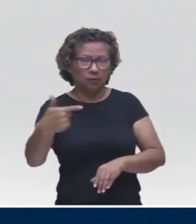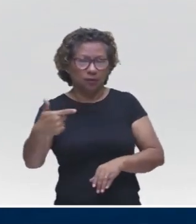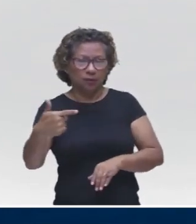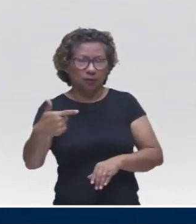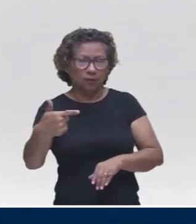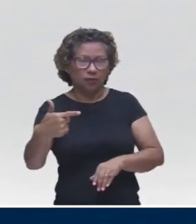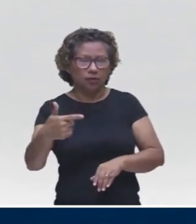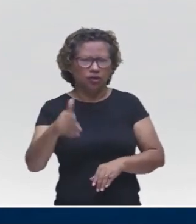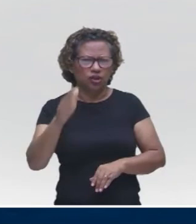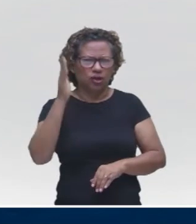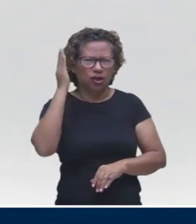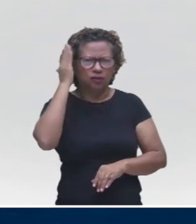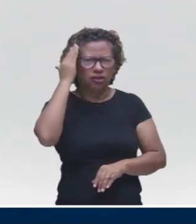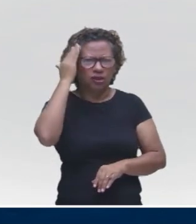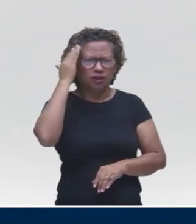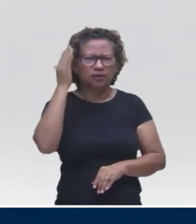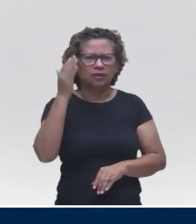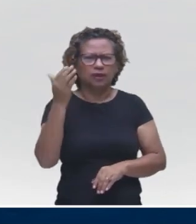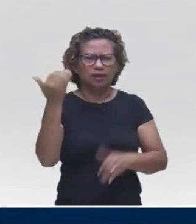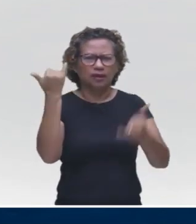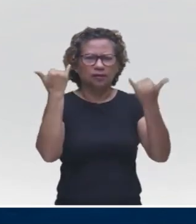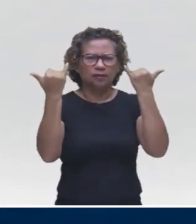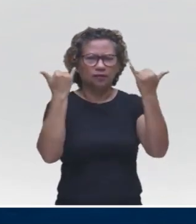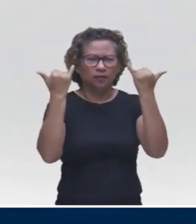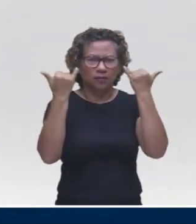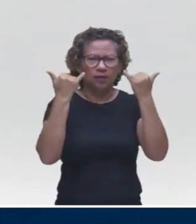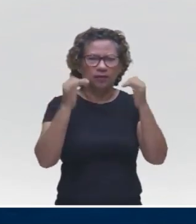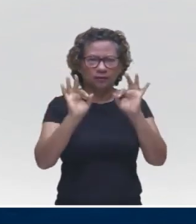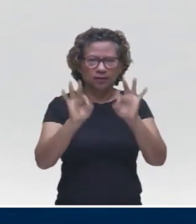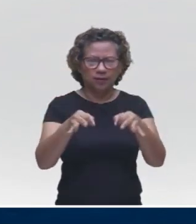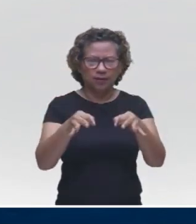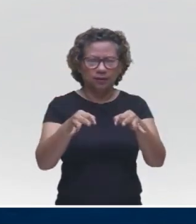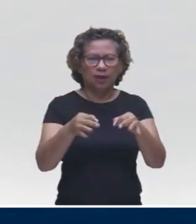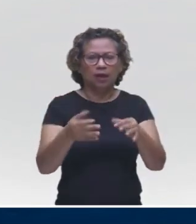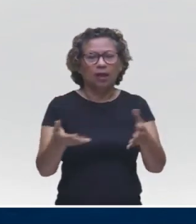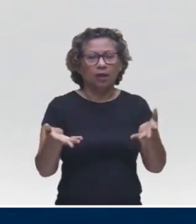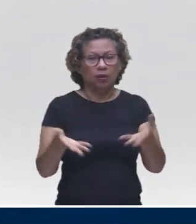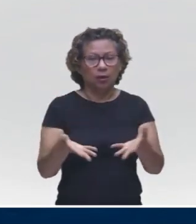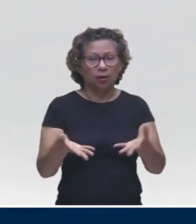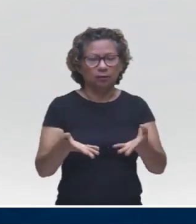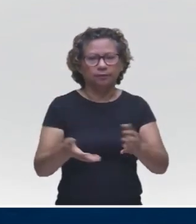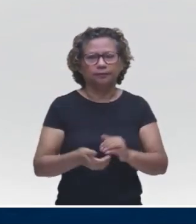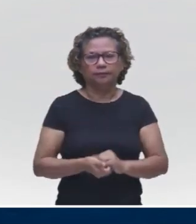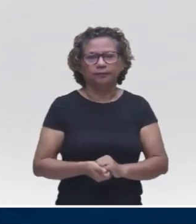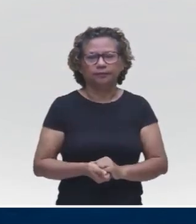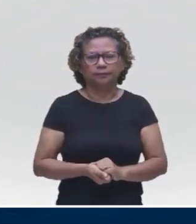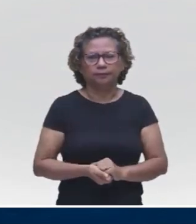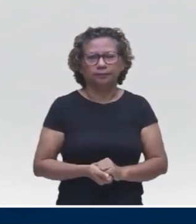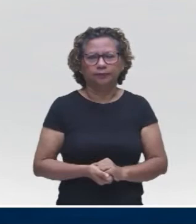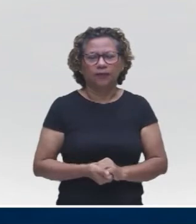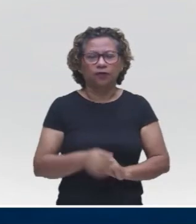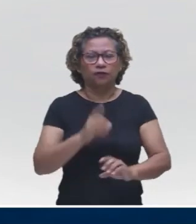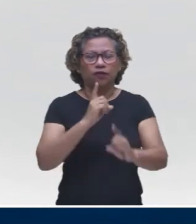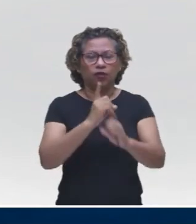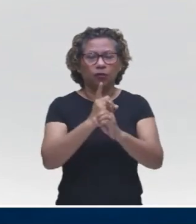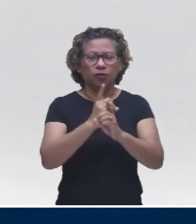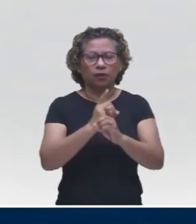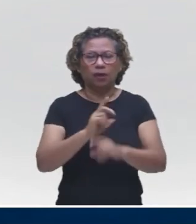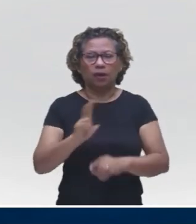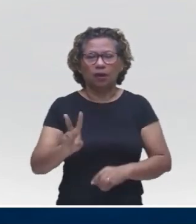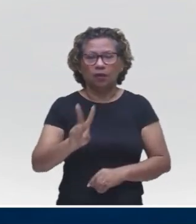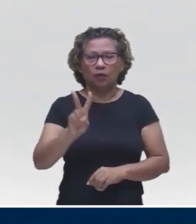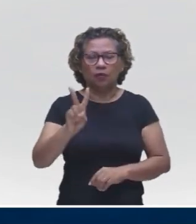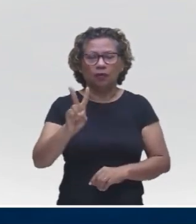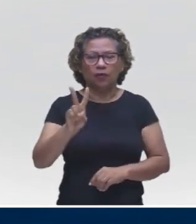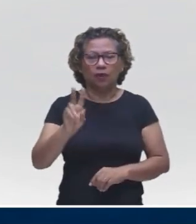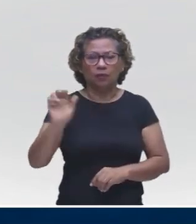Eu já tenho essa informação. Correto? Agora, vamos encontrar o valor de A. Como é que eu faço para encontrar o